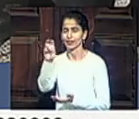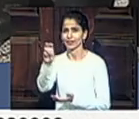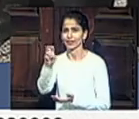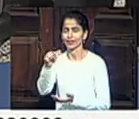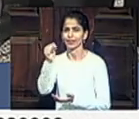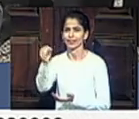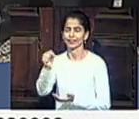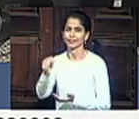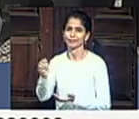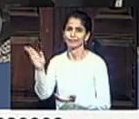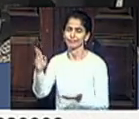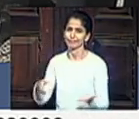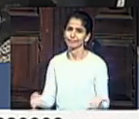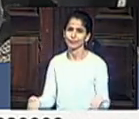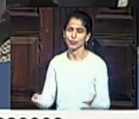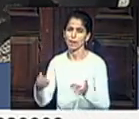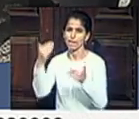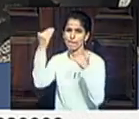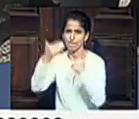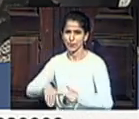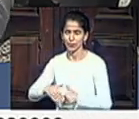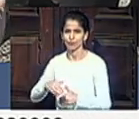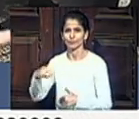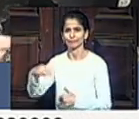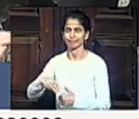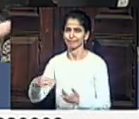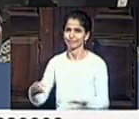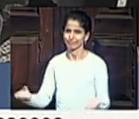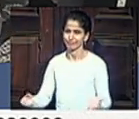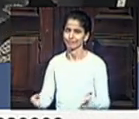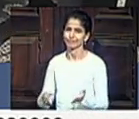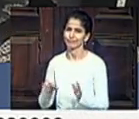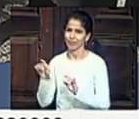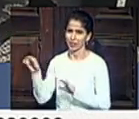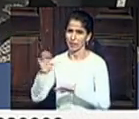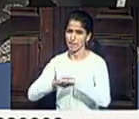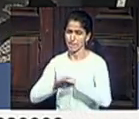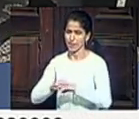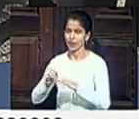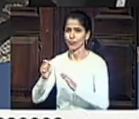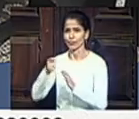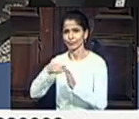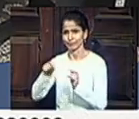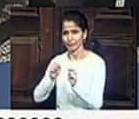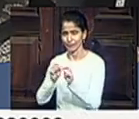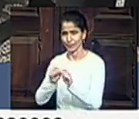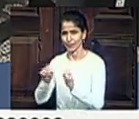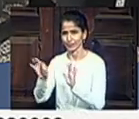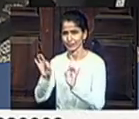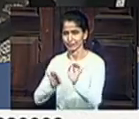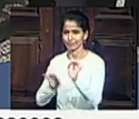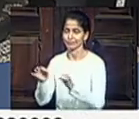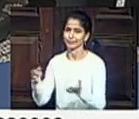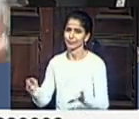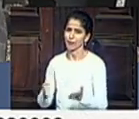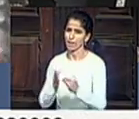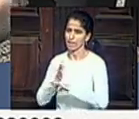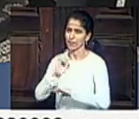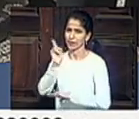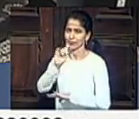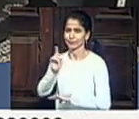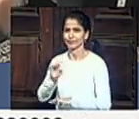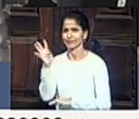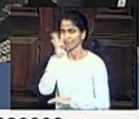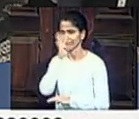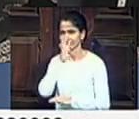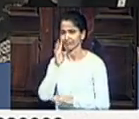na prova de matemática, quem fez esse projeto passa. Então, senhor presidente, por ser abusivo,